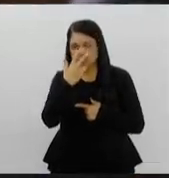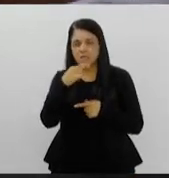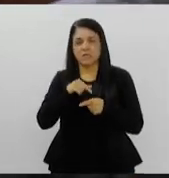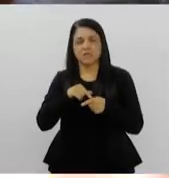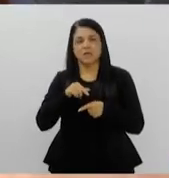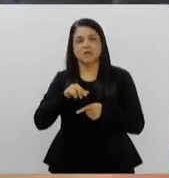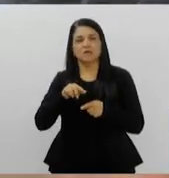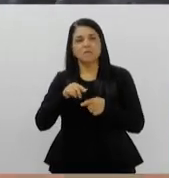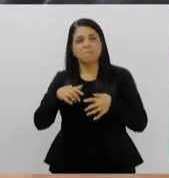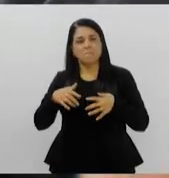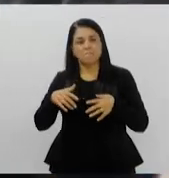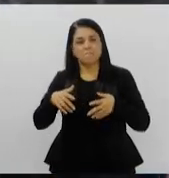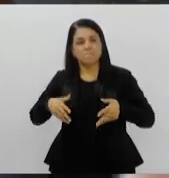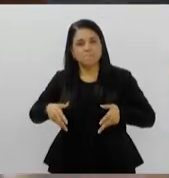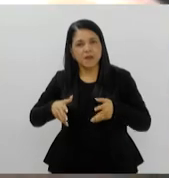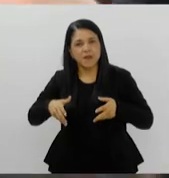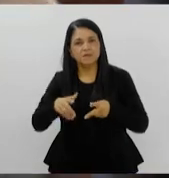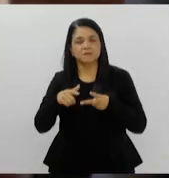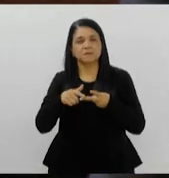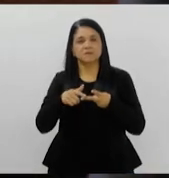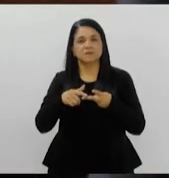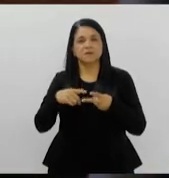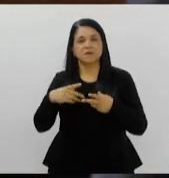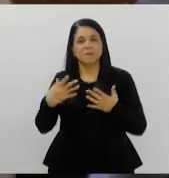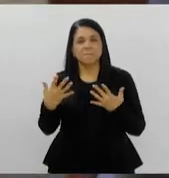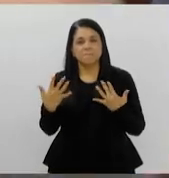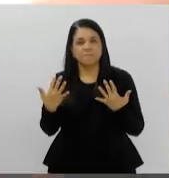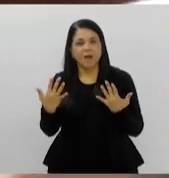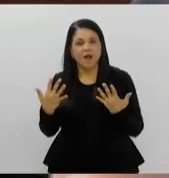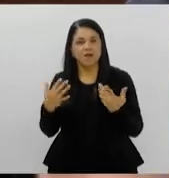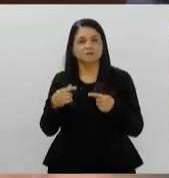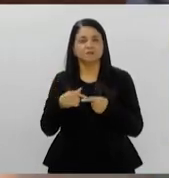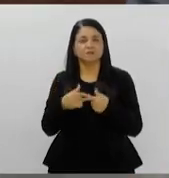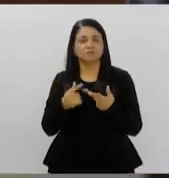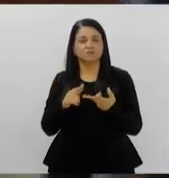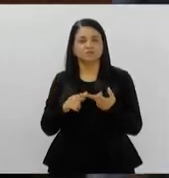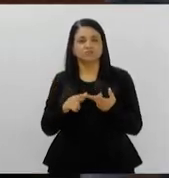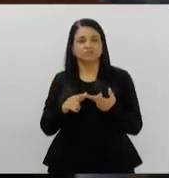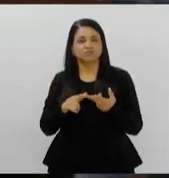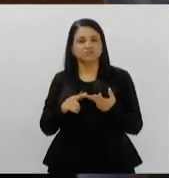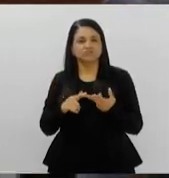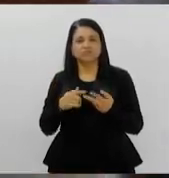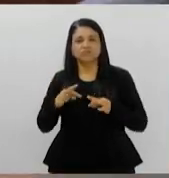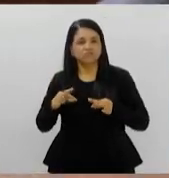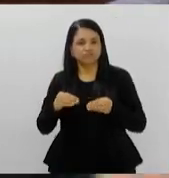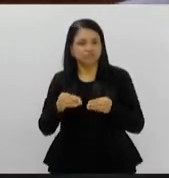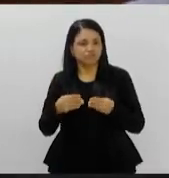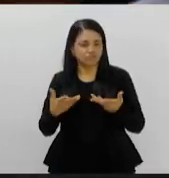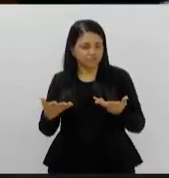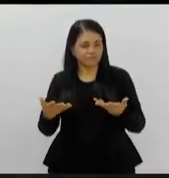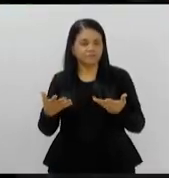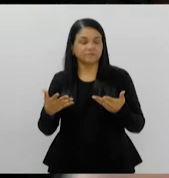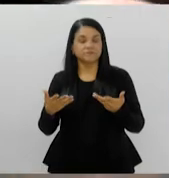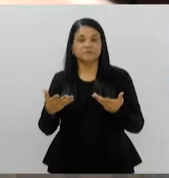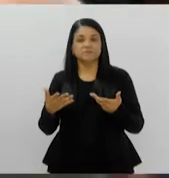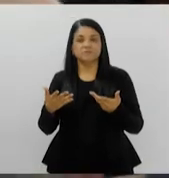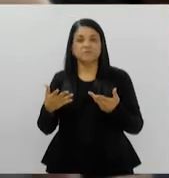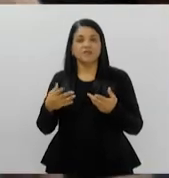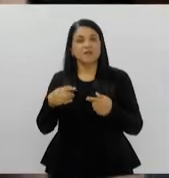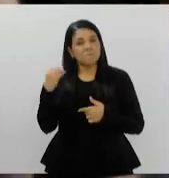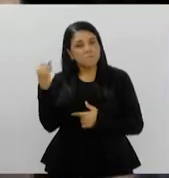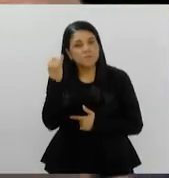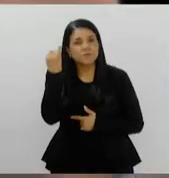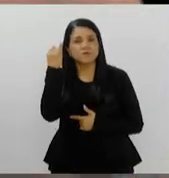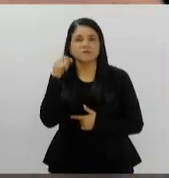hanseníase, paralisia, Parkinson e tantas outras. E uma coisa que é muito importante, senhor presidente, é que não é